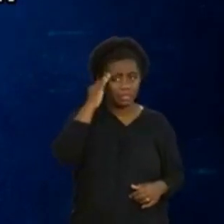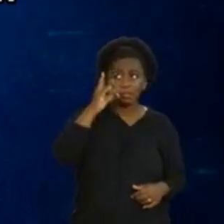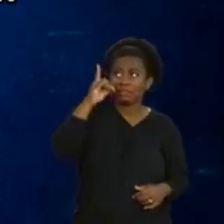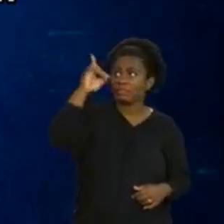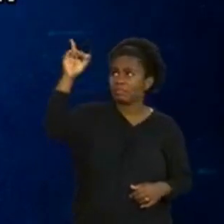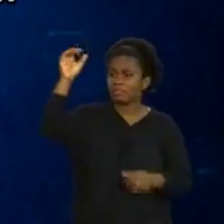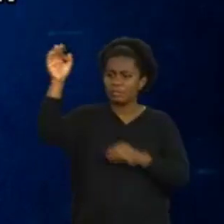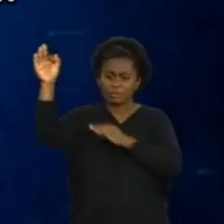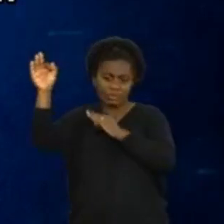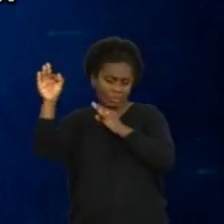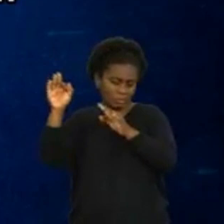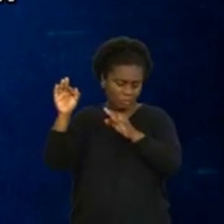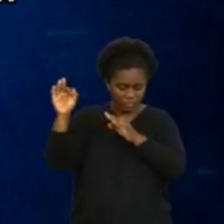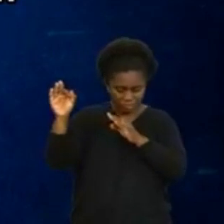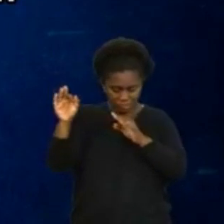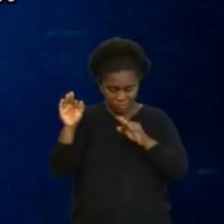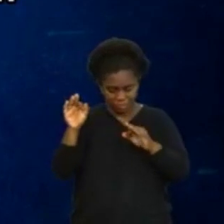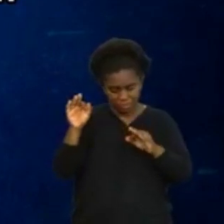os teus planos compreender,